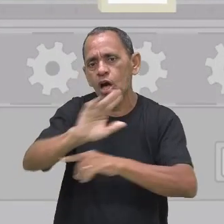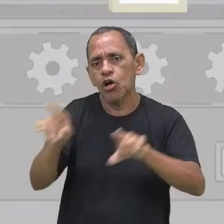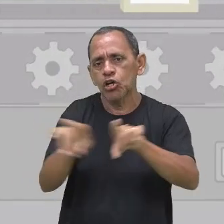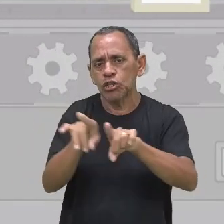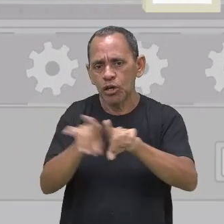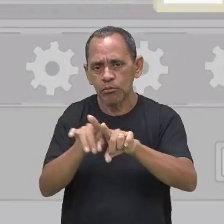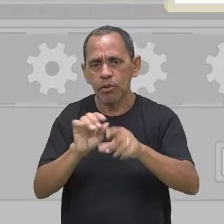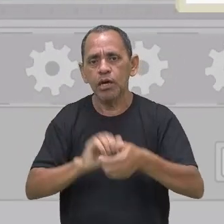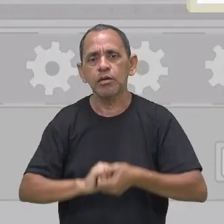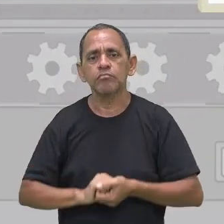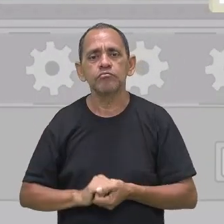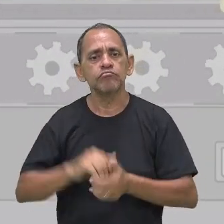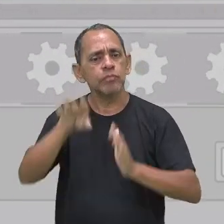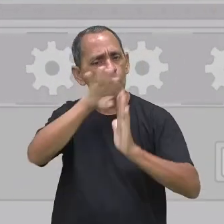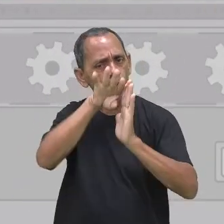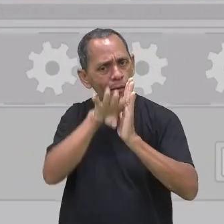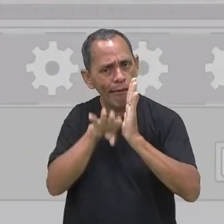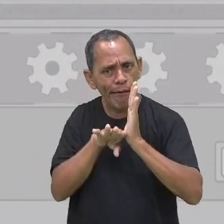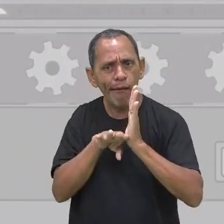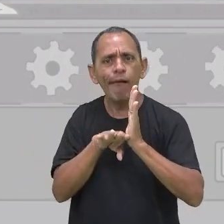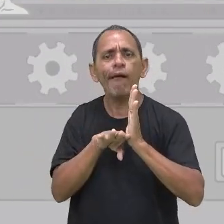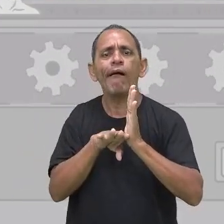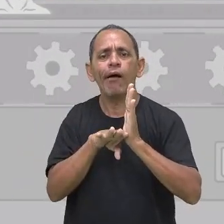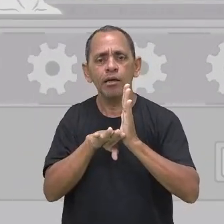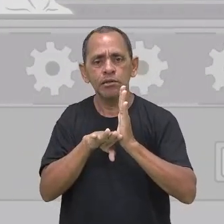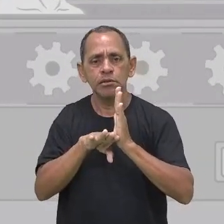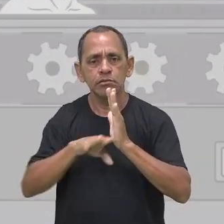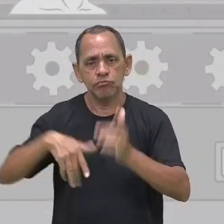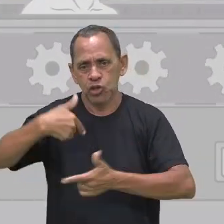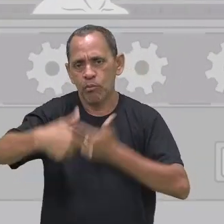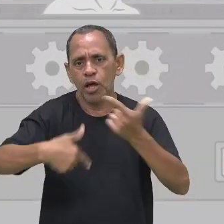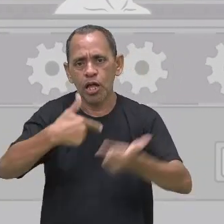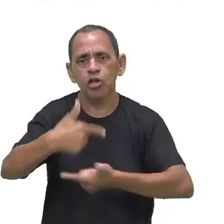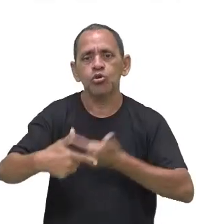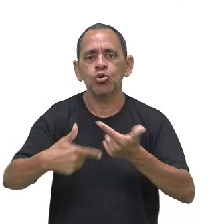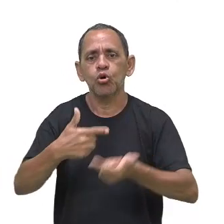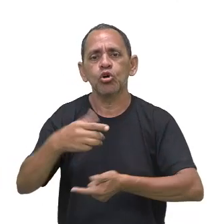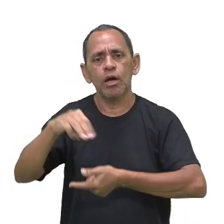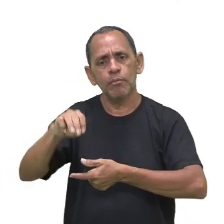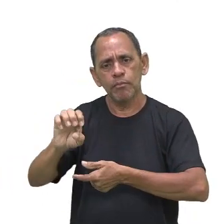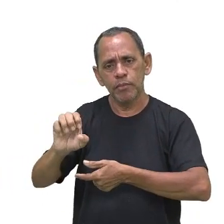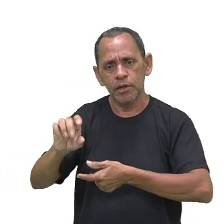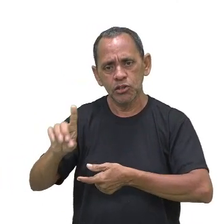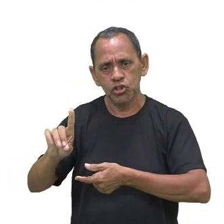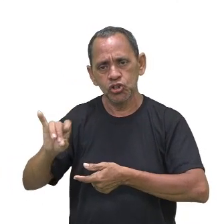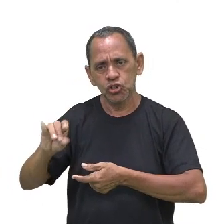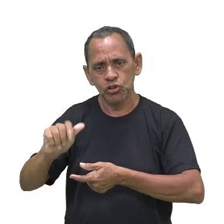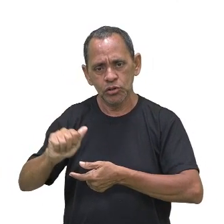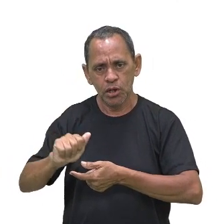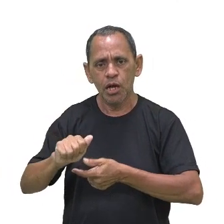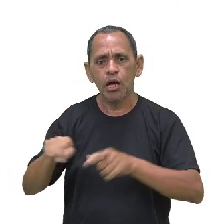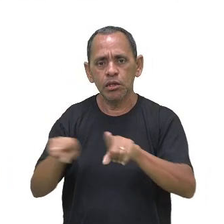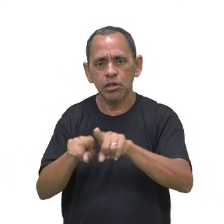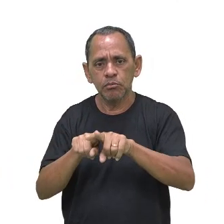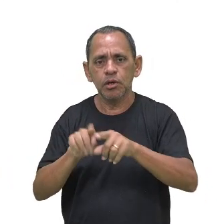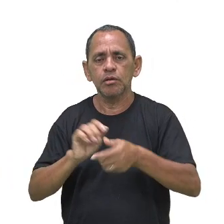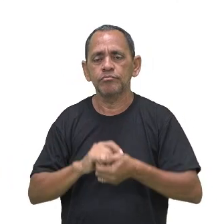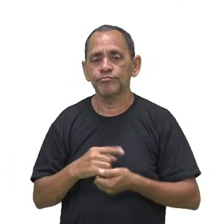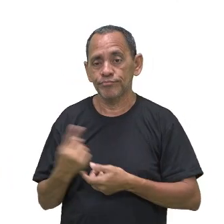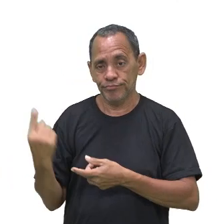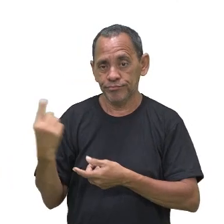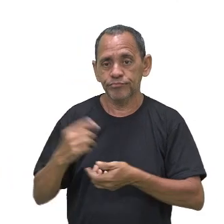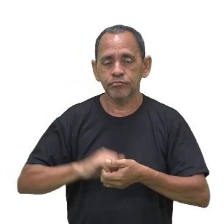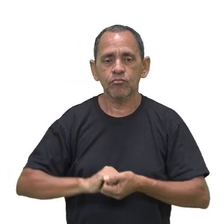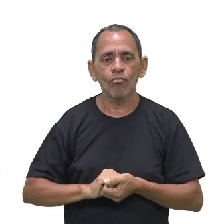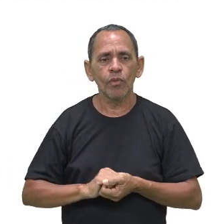classe média e a classe trabalhadora. Tá? Então vamos continuar falando aqui da indústria cultural e vamos falar então da